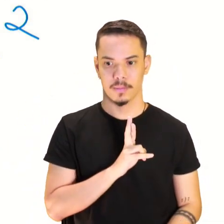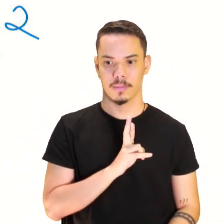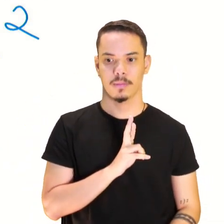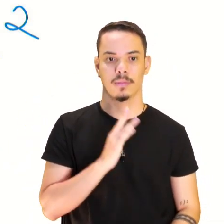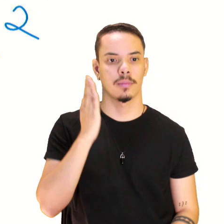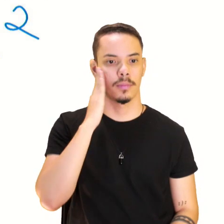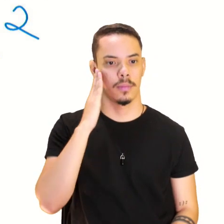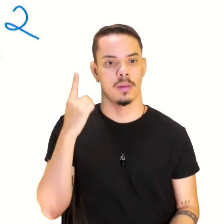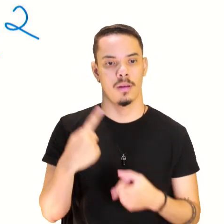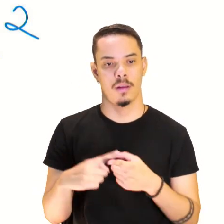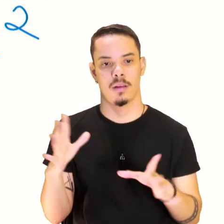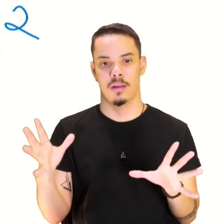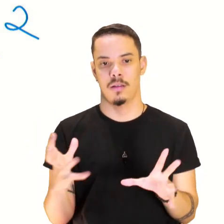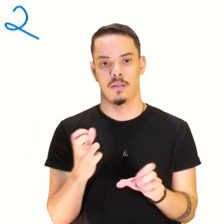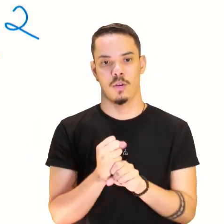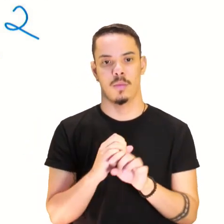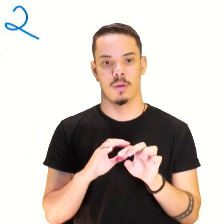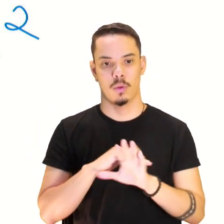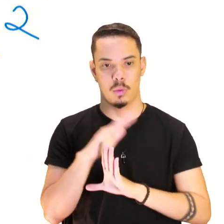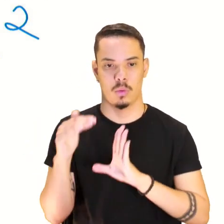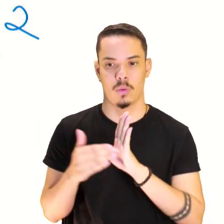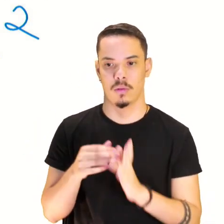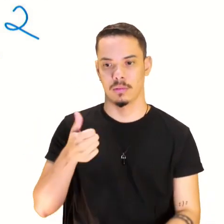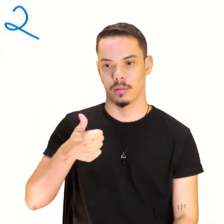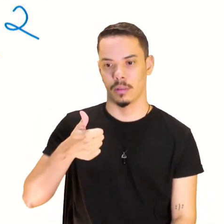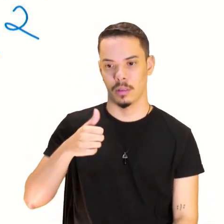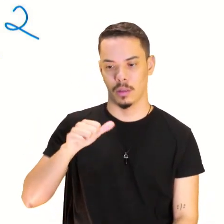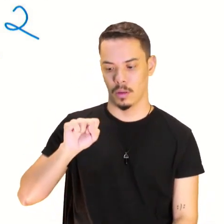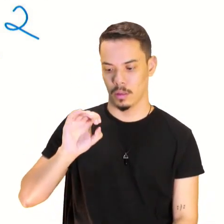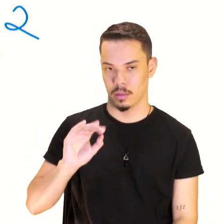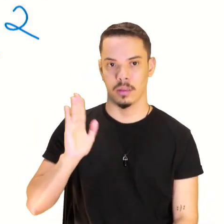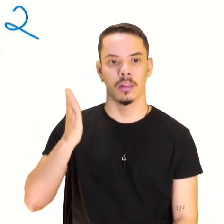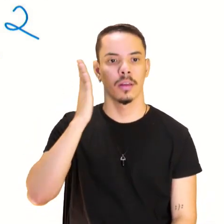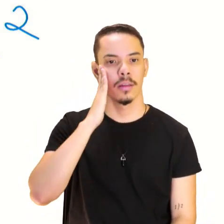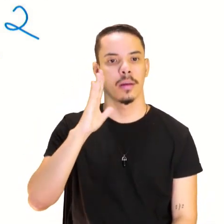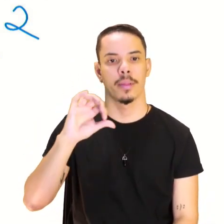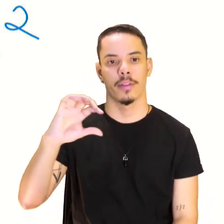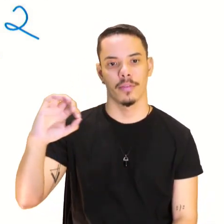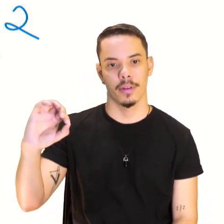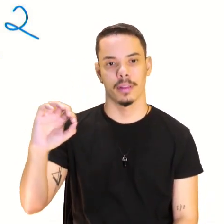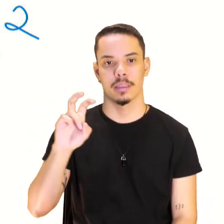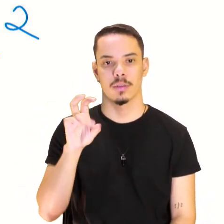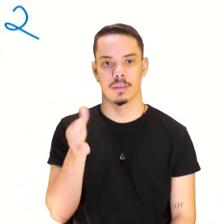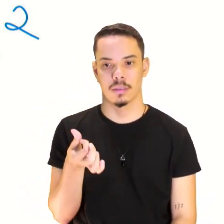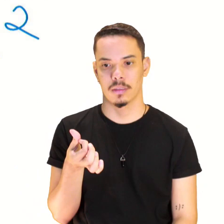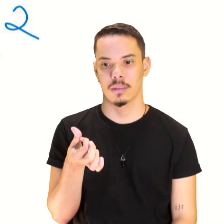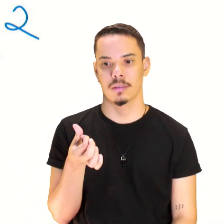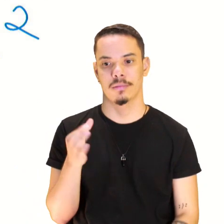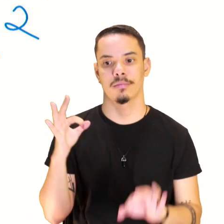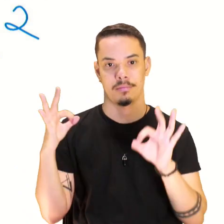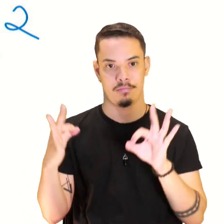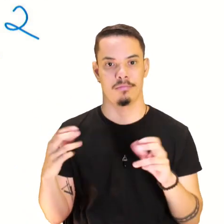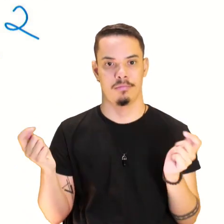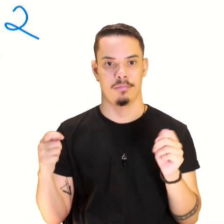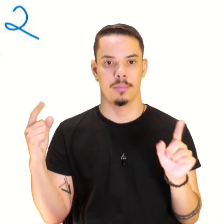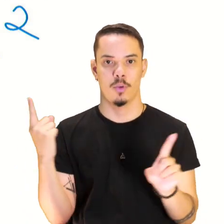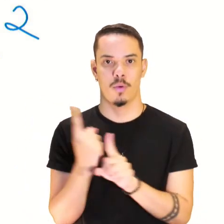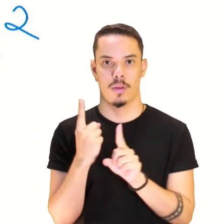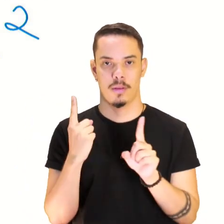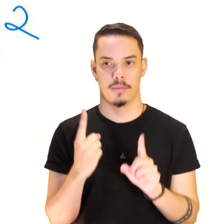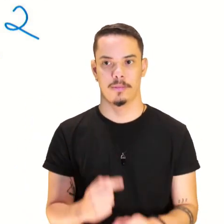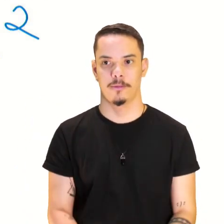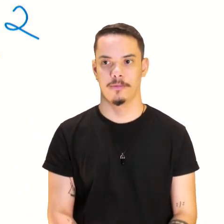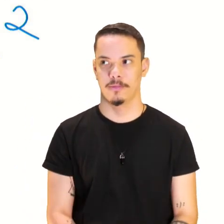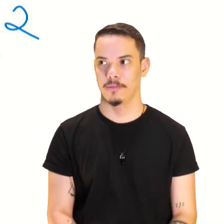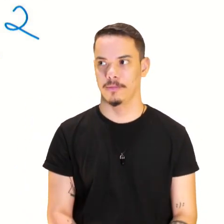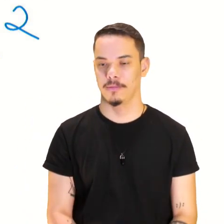soma dos ângulos internos é 180, a gente já tem 90, já tem 56. Com certeza é fácil de encontrar esse ângulo aí, né?